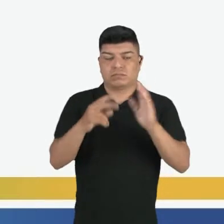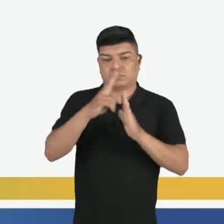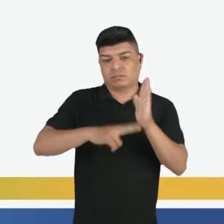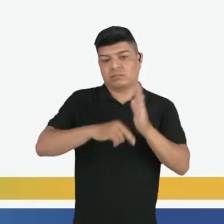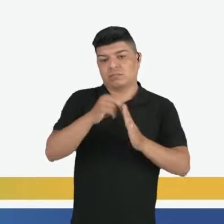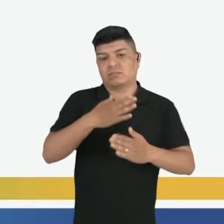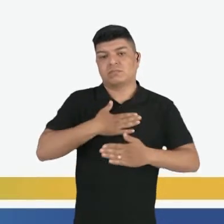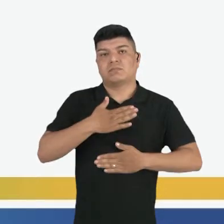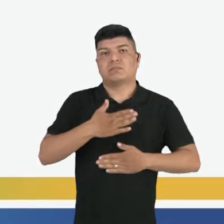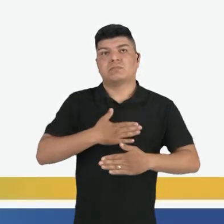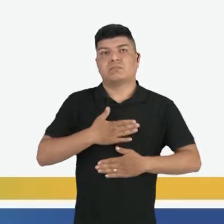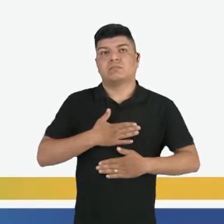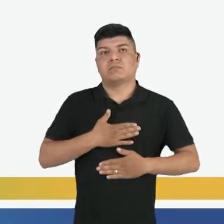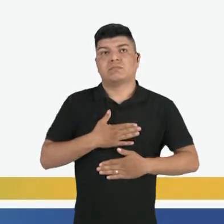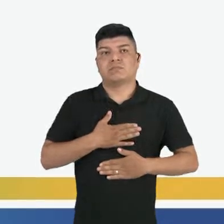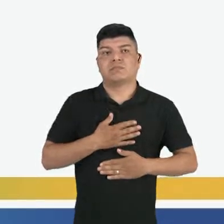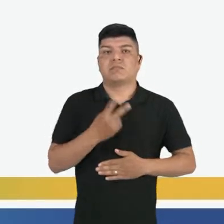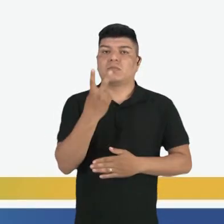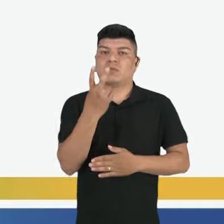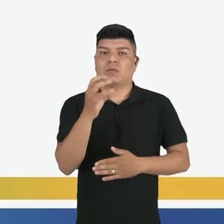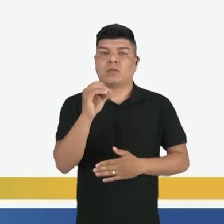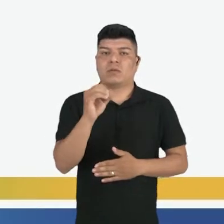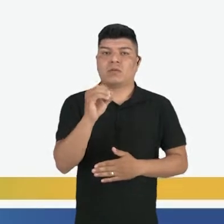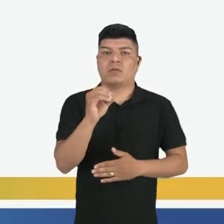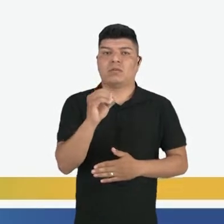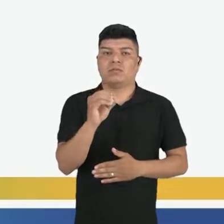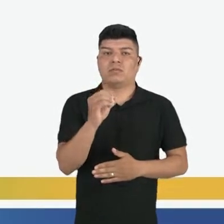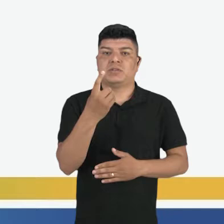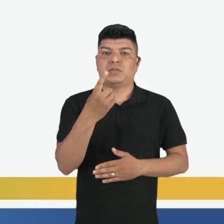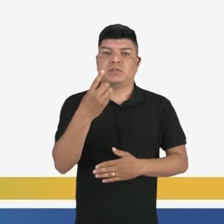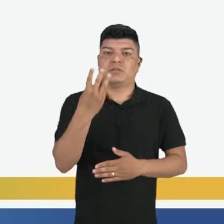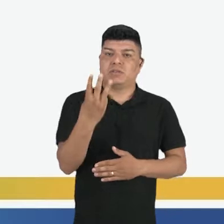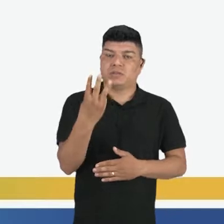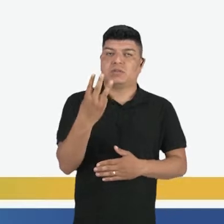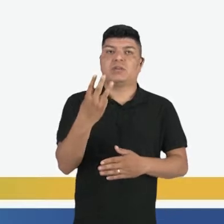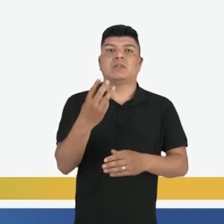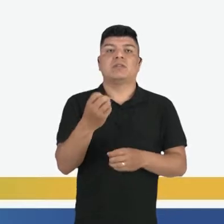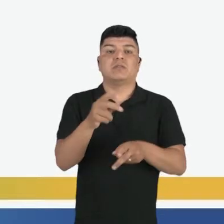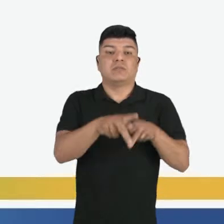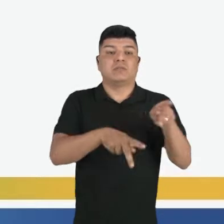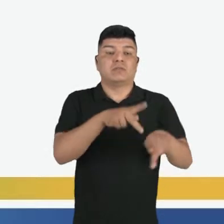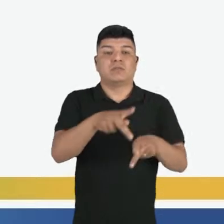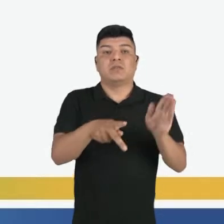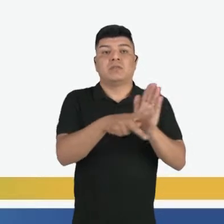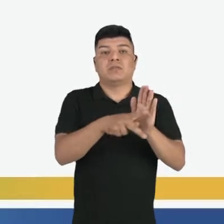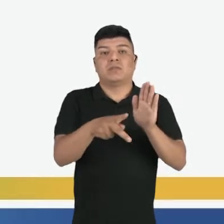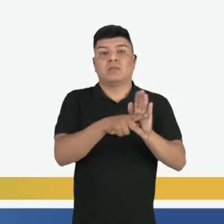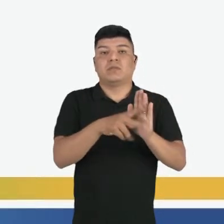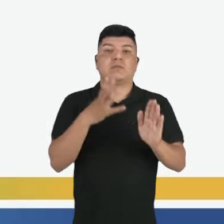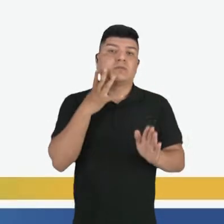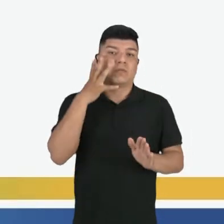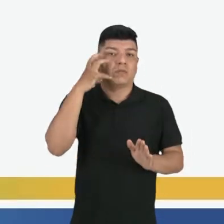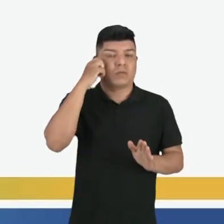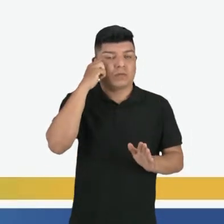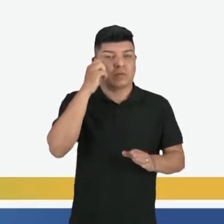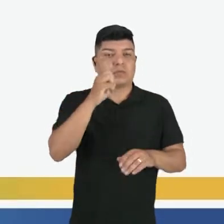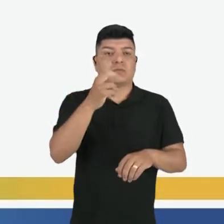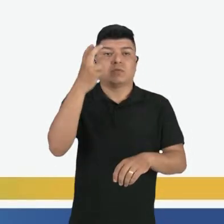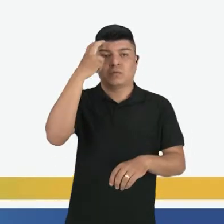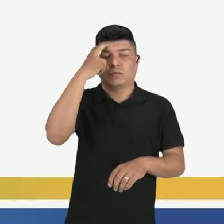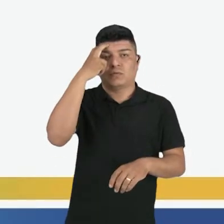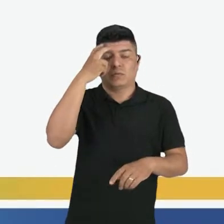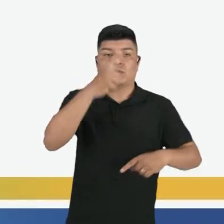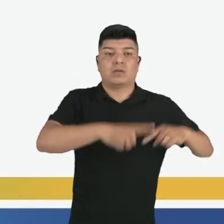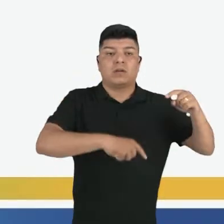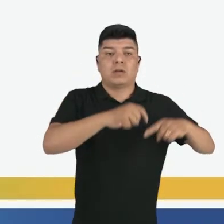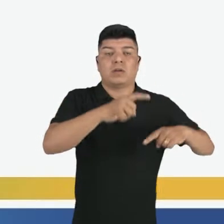seus corpos. Em 2003, a Unesco concedeu a estes povos o título de Patrimônio Cultural e